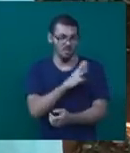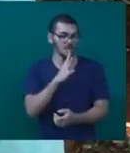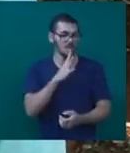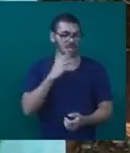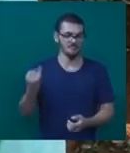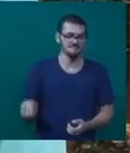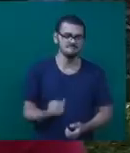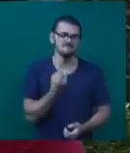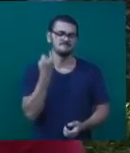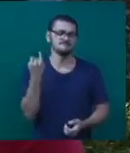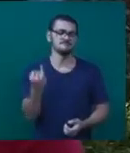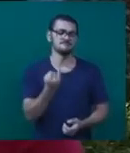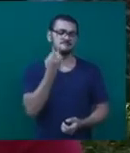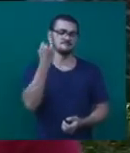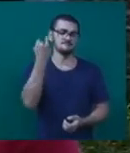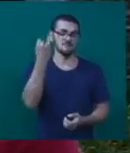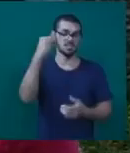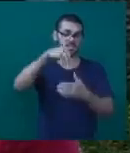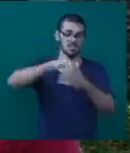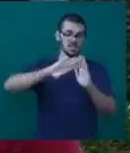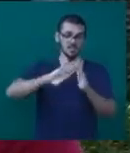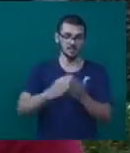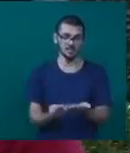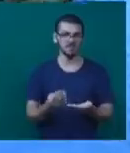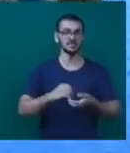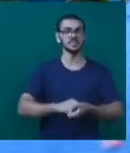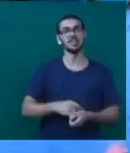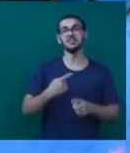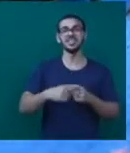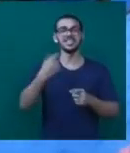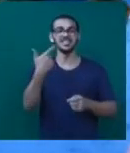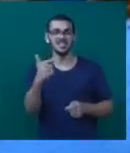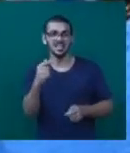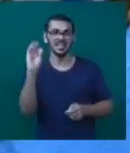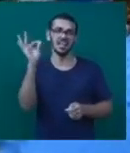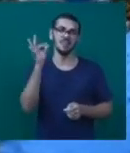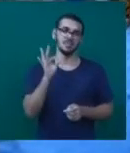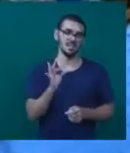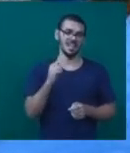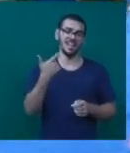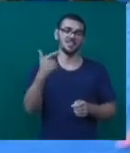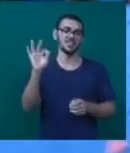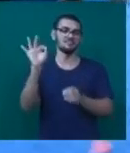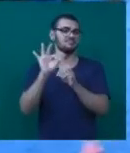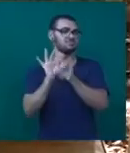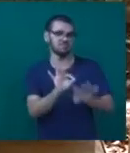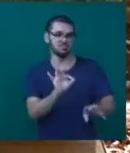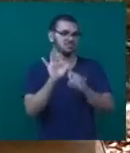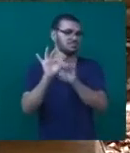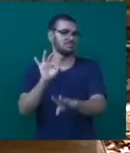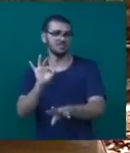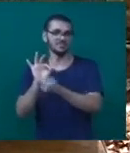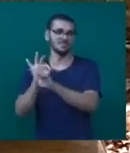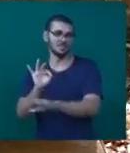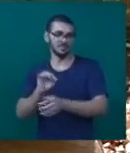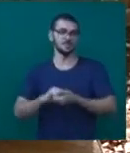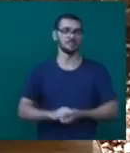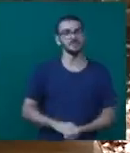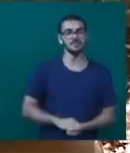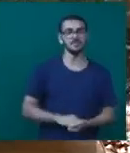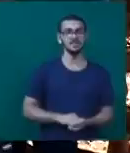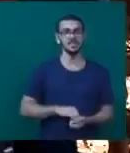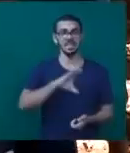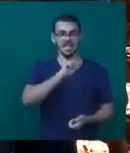ambiente escolar. Sem as abelhas não ocorre a polinização. A CAPES financiou o projeto de extensão A Invasão das Abelhas